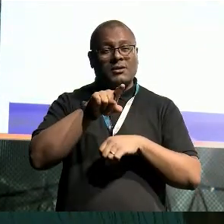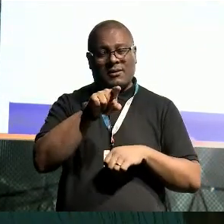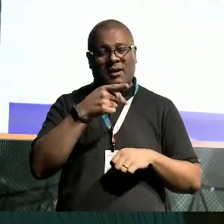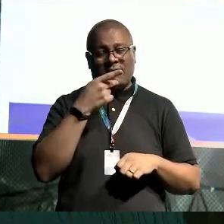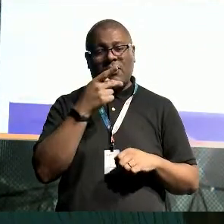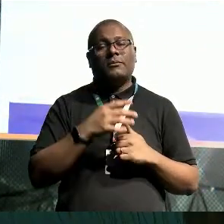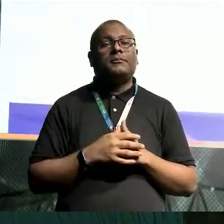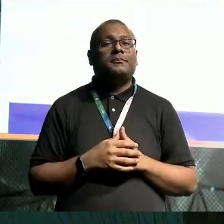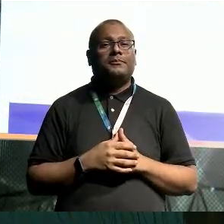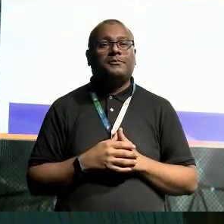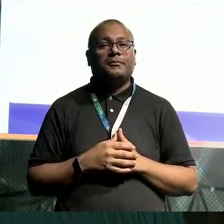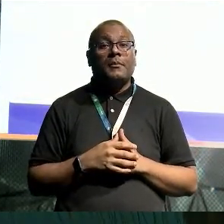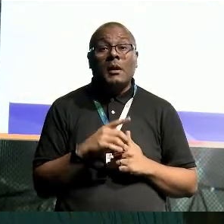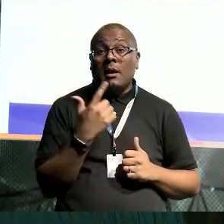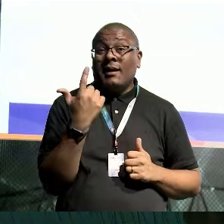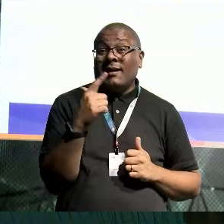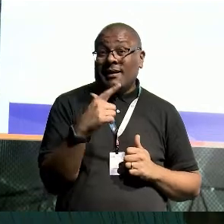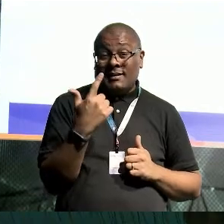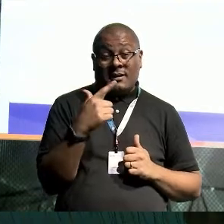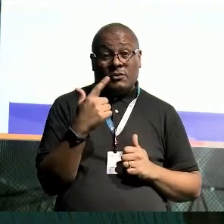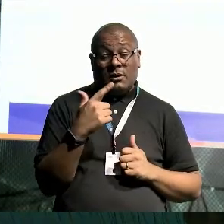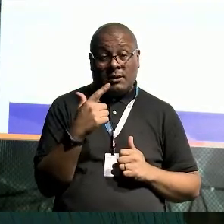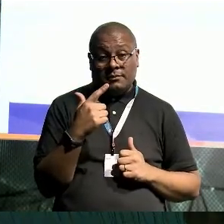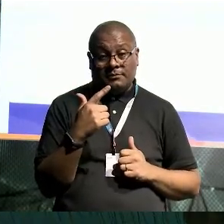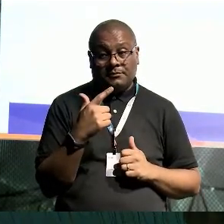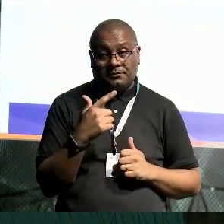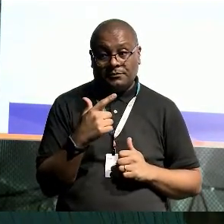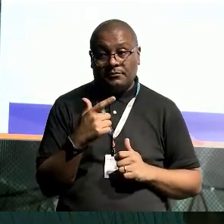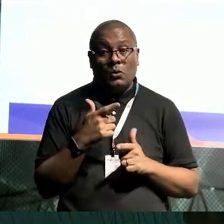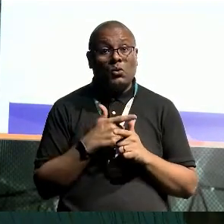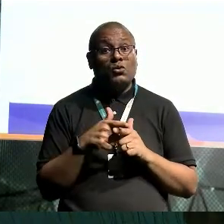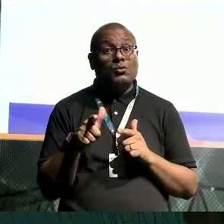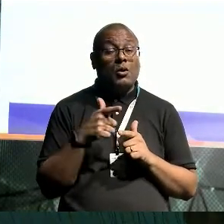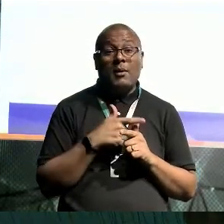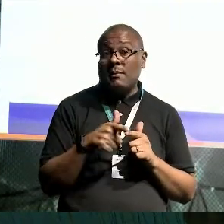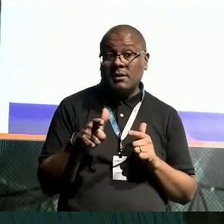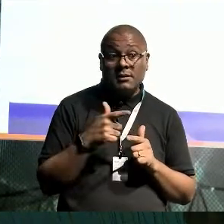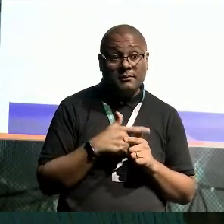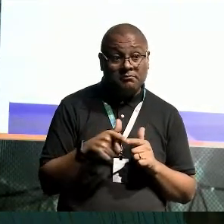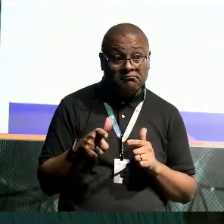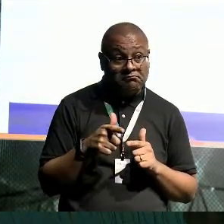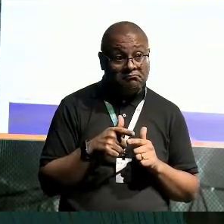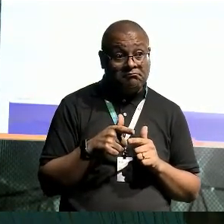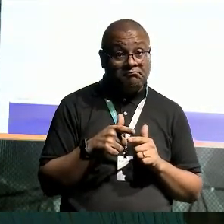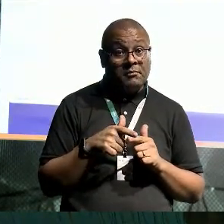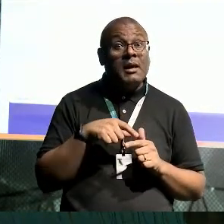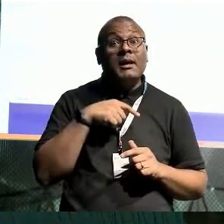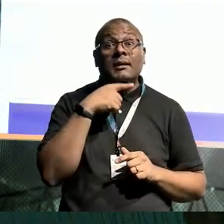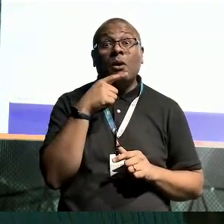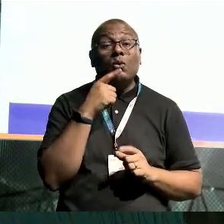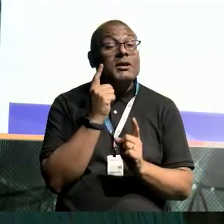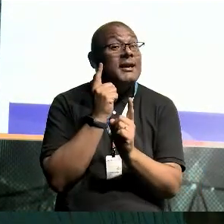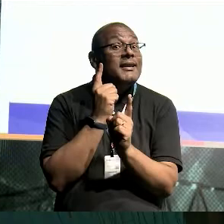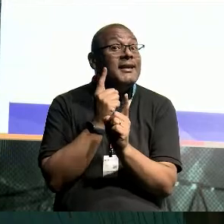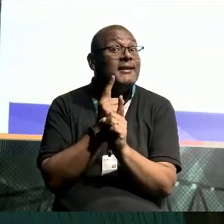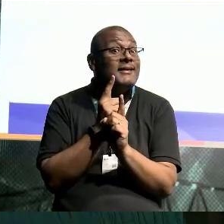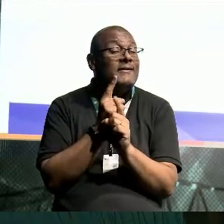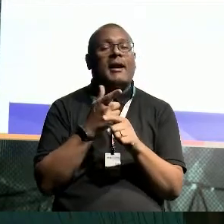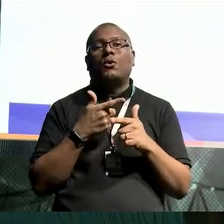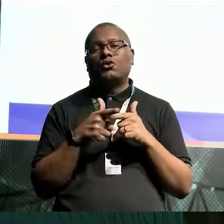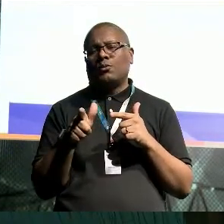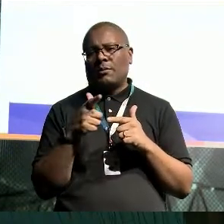ele te falou. Se ele não tem os problemas ali, se ele não consegue detectar os problemas